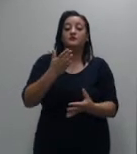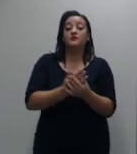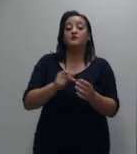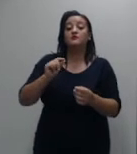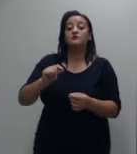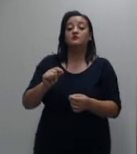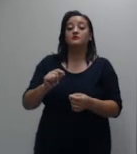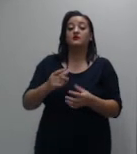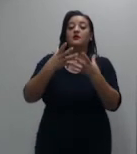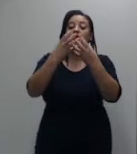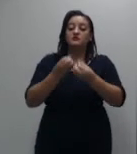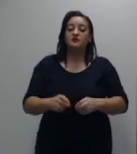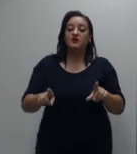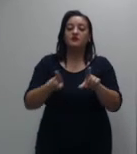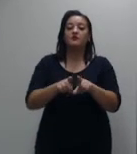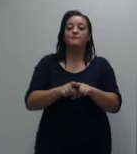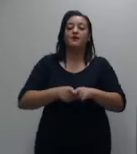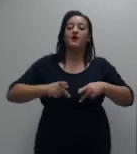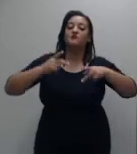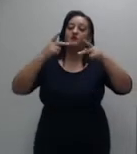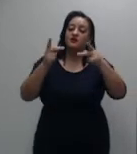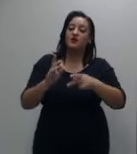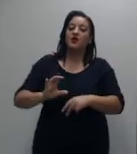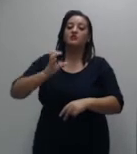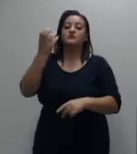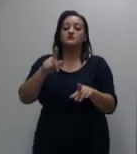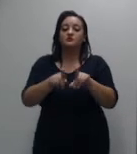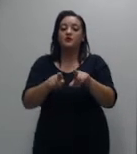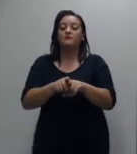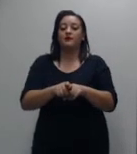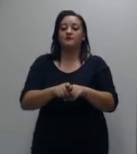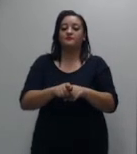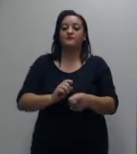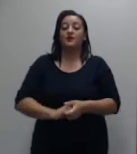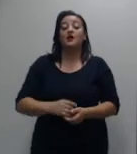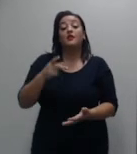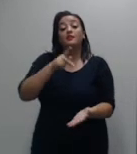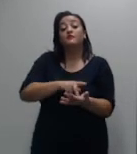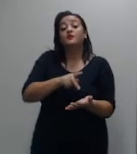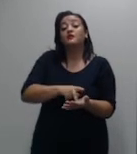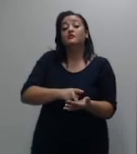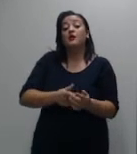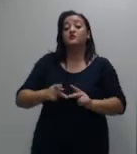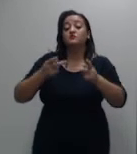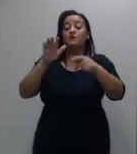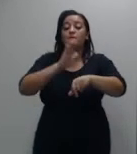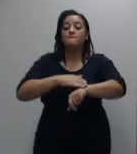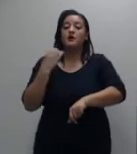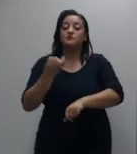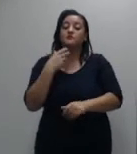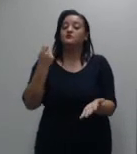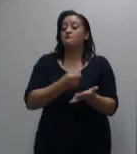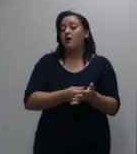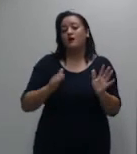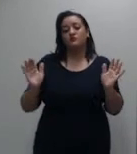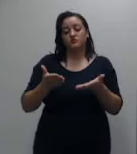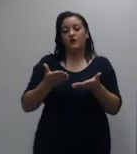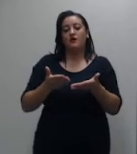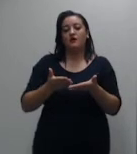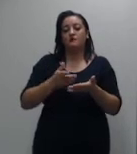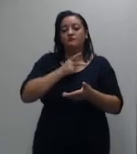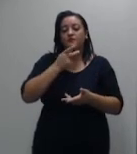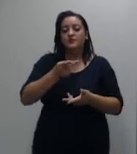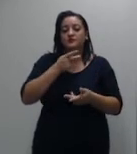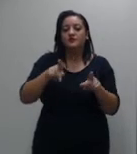seja reconhecido avaliada a decisão proferida na Vila sermos de fato o valor principal preparar e manifestação